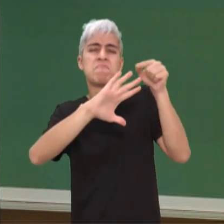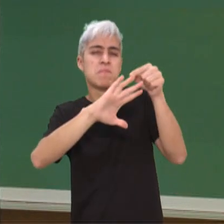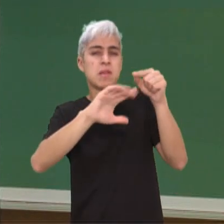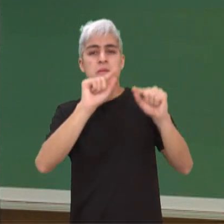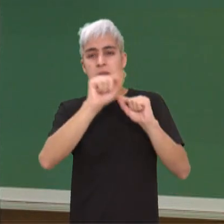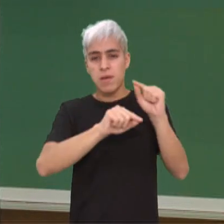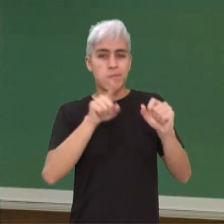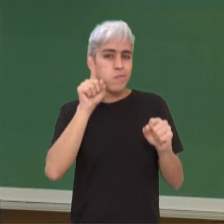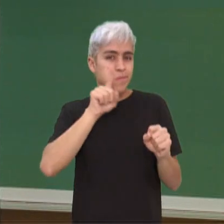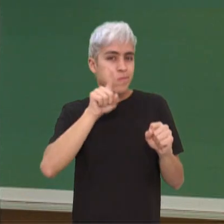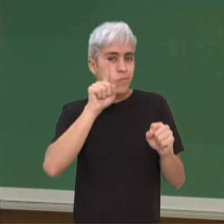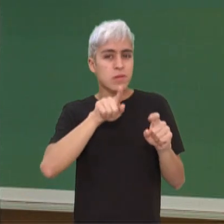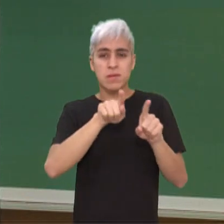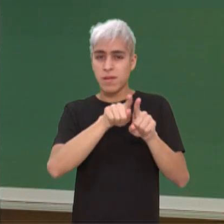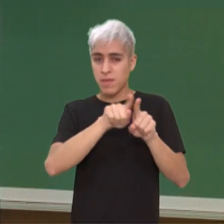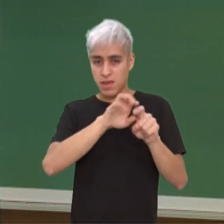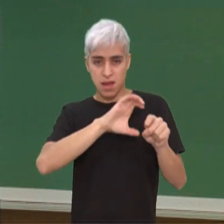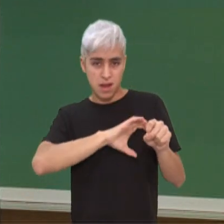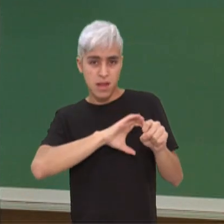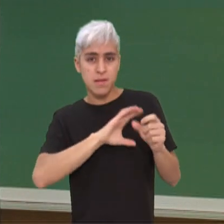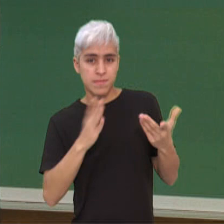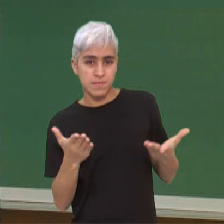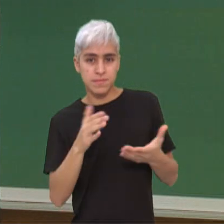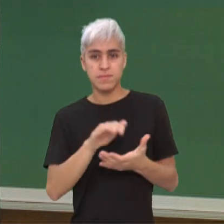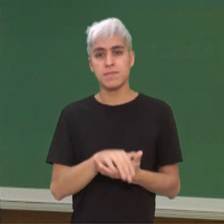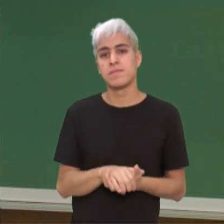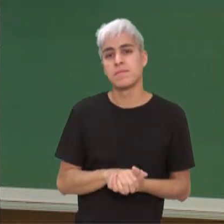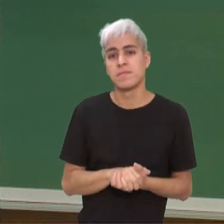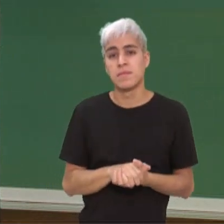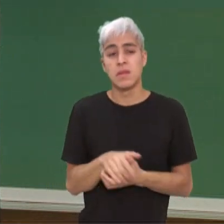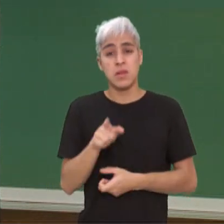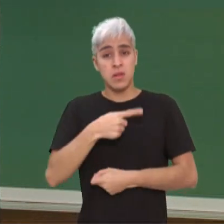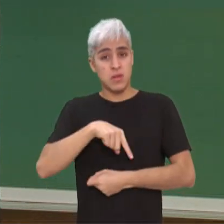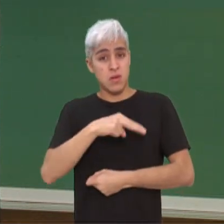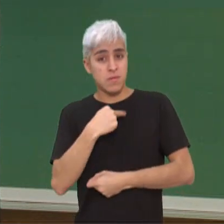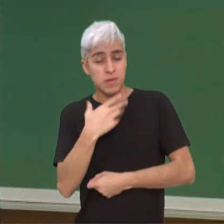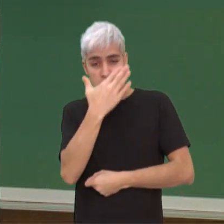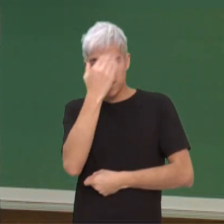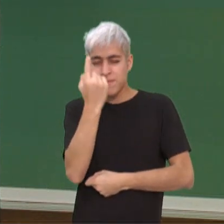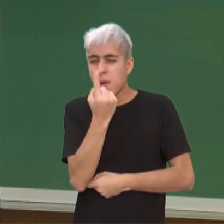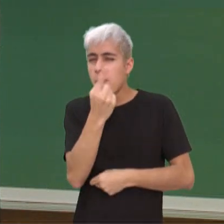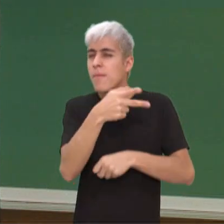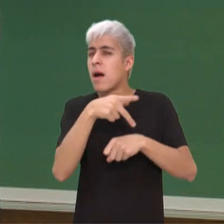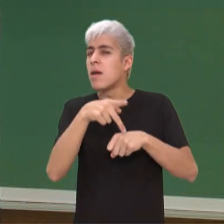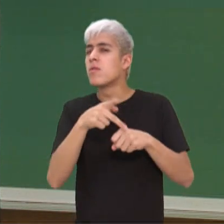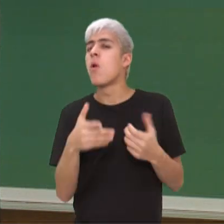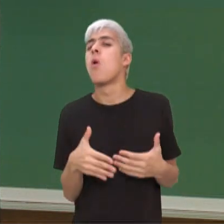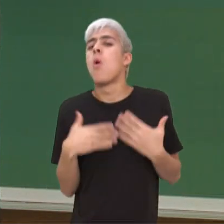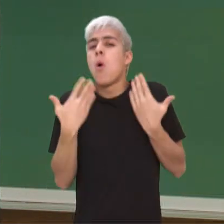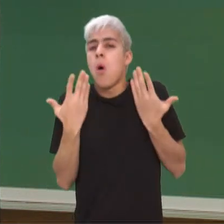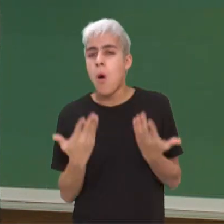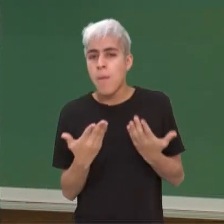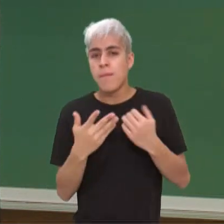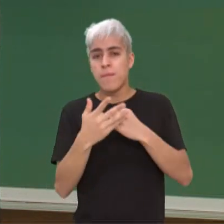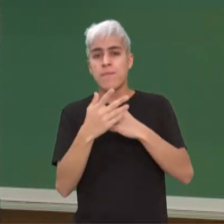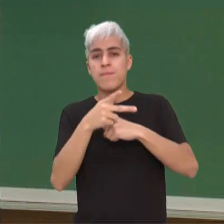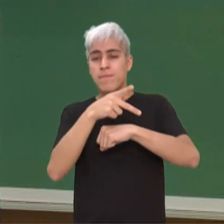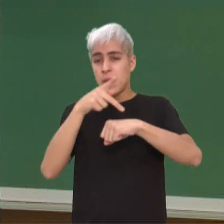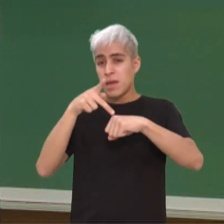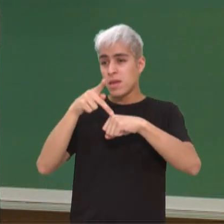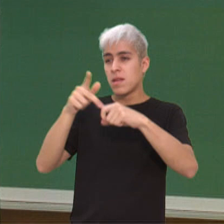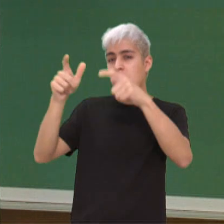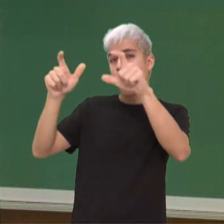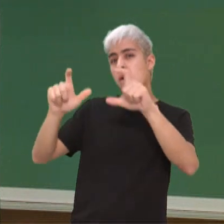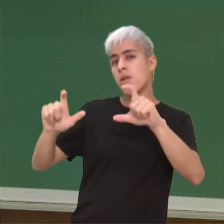Canadá, né? Além disso, também não podemos esquecer de um país que fica no continente